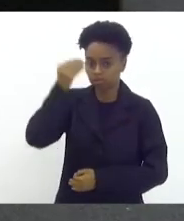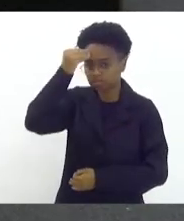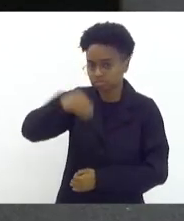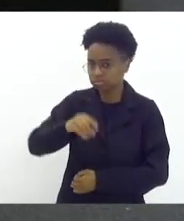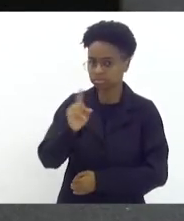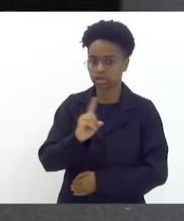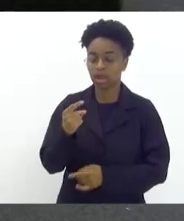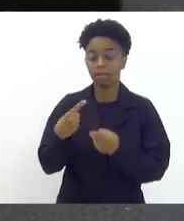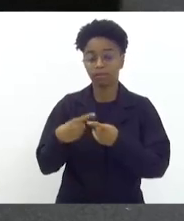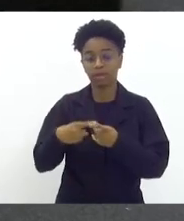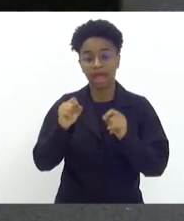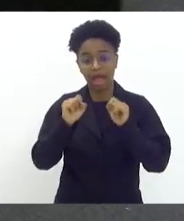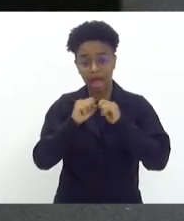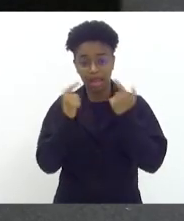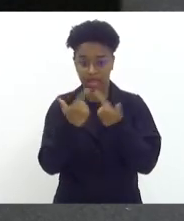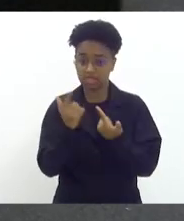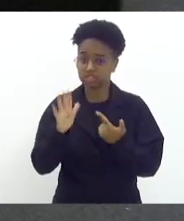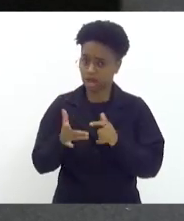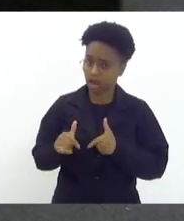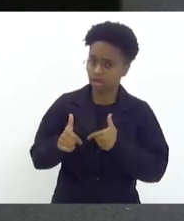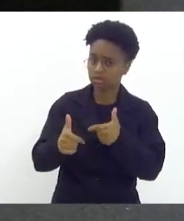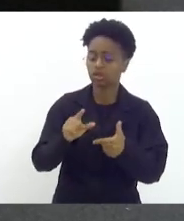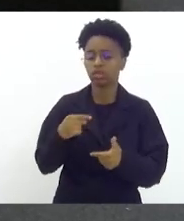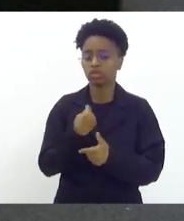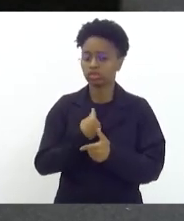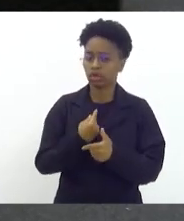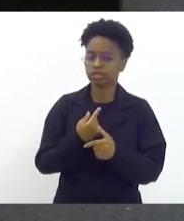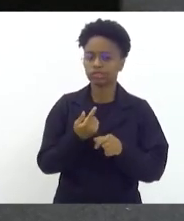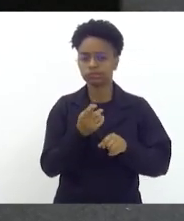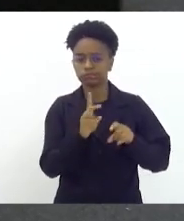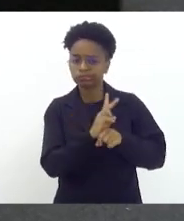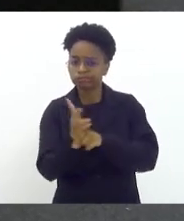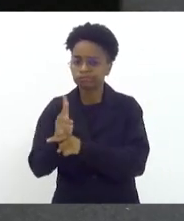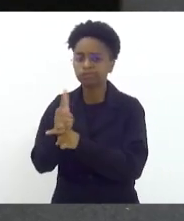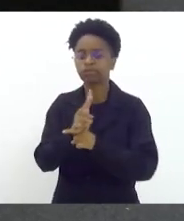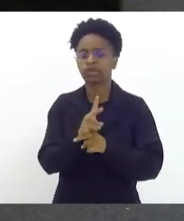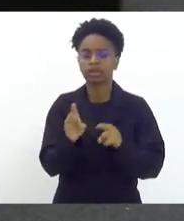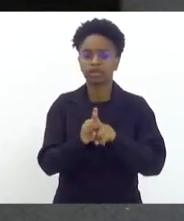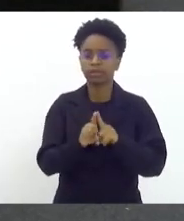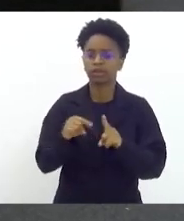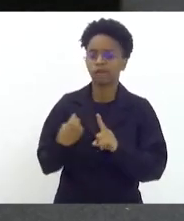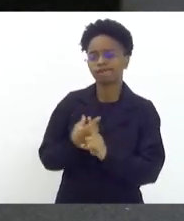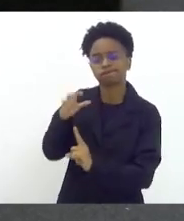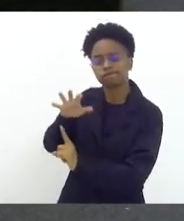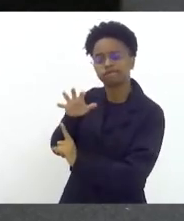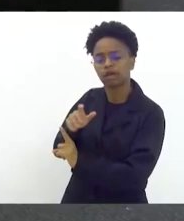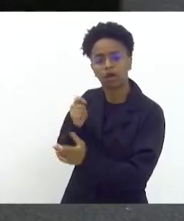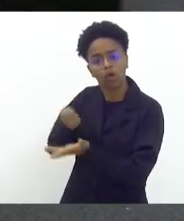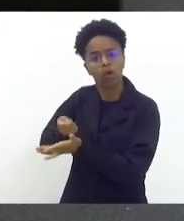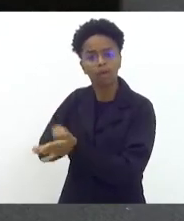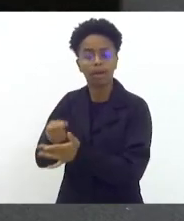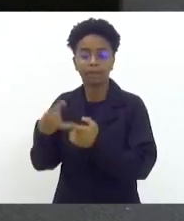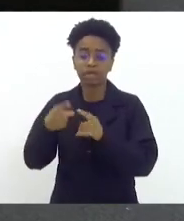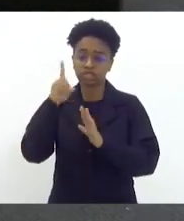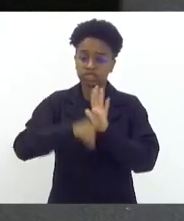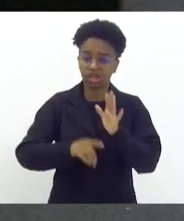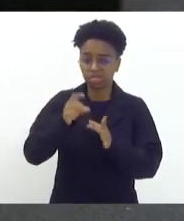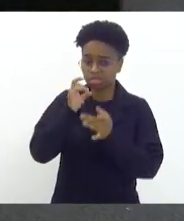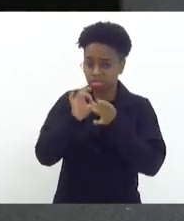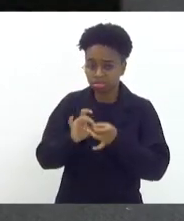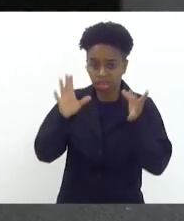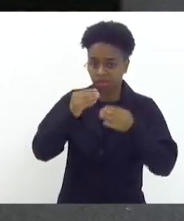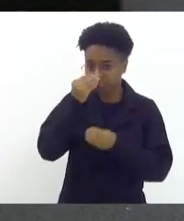a assembleia fez sua parte os nossos mandatos são fiscalizando a gente vai ficar em cima direito não se abre mão